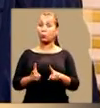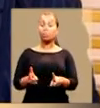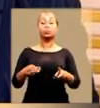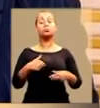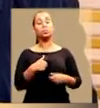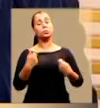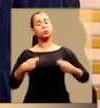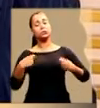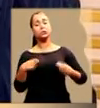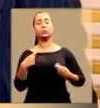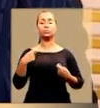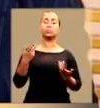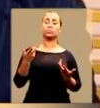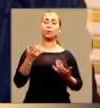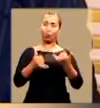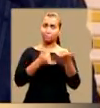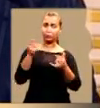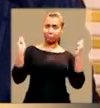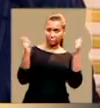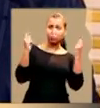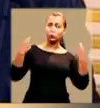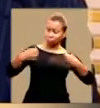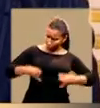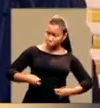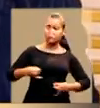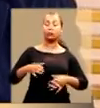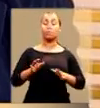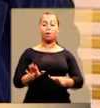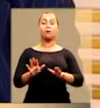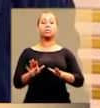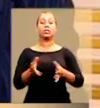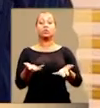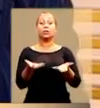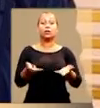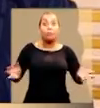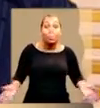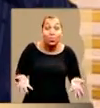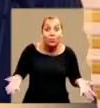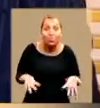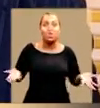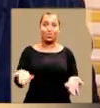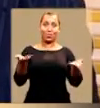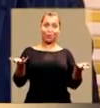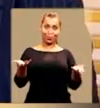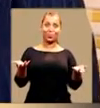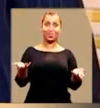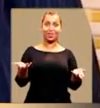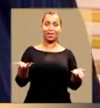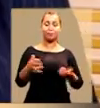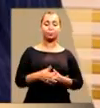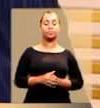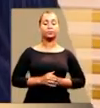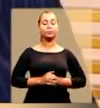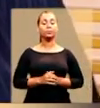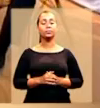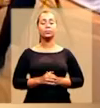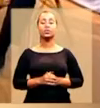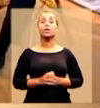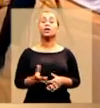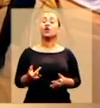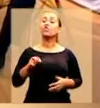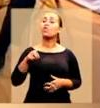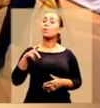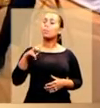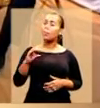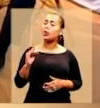mesmo tempo, eu tenho que... É entretenimento? Sim. Aí, nesse aqui, eu estou querendo provocar. E um pouco mais. Um pouco mais.